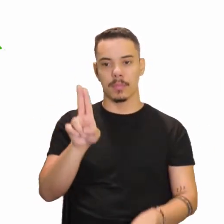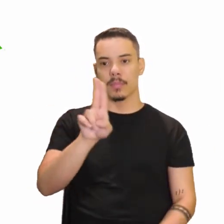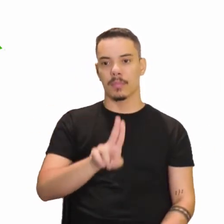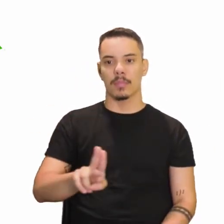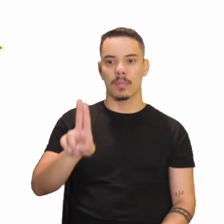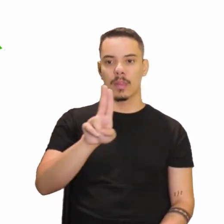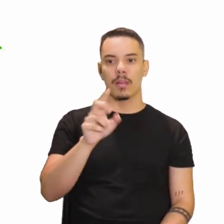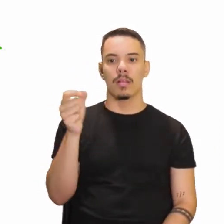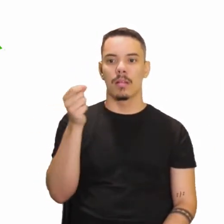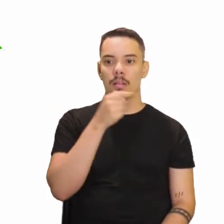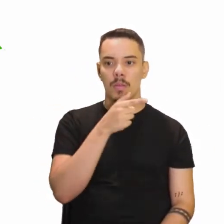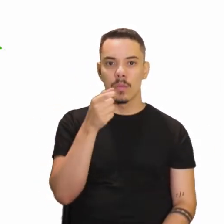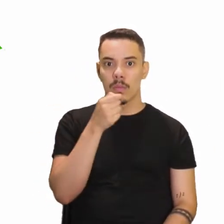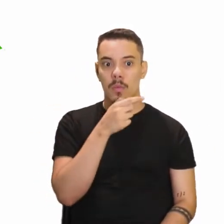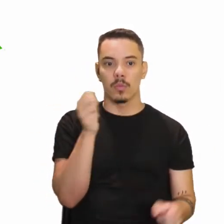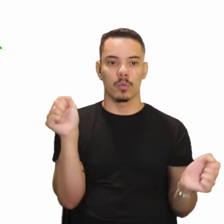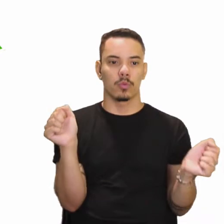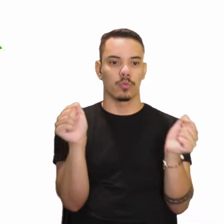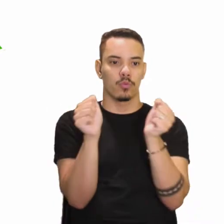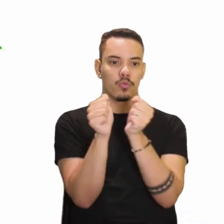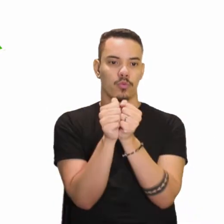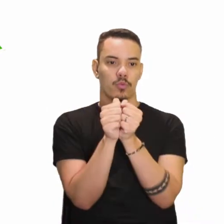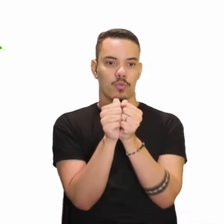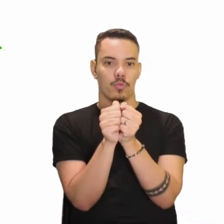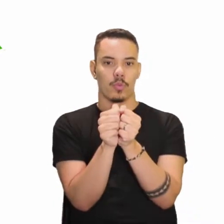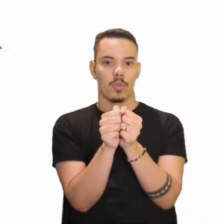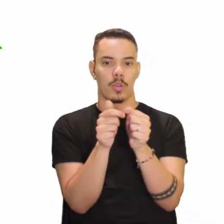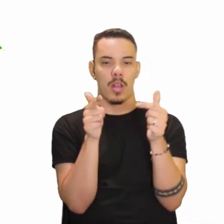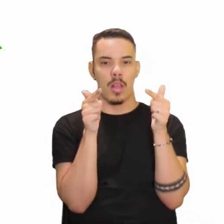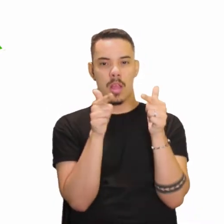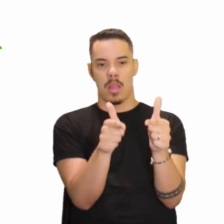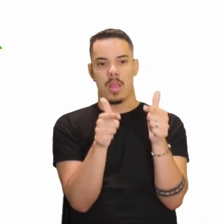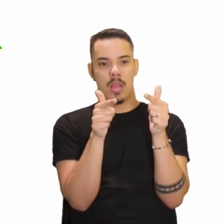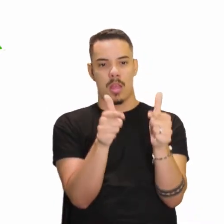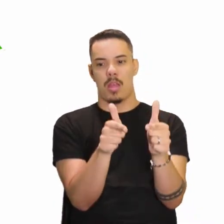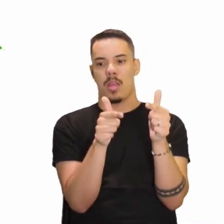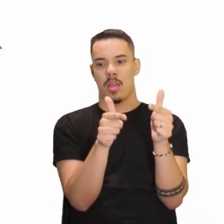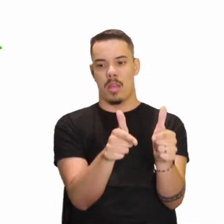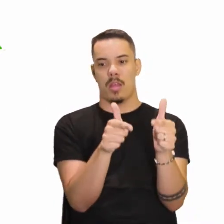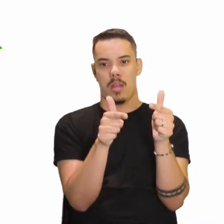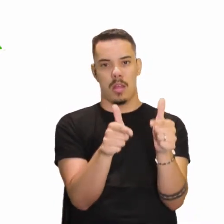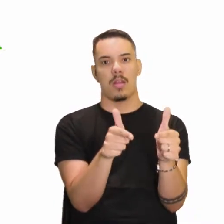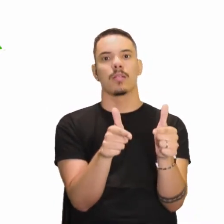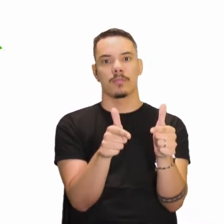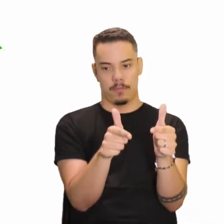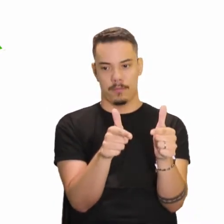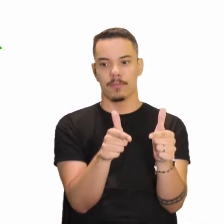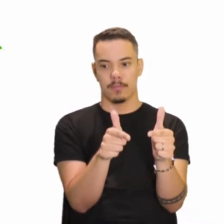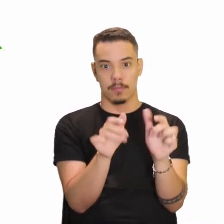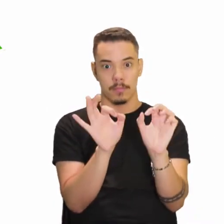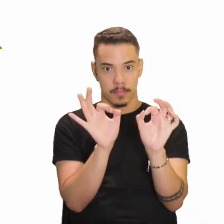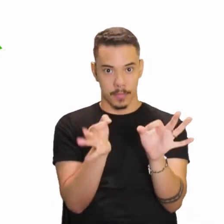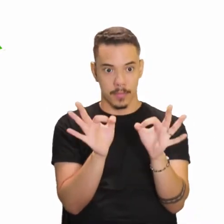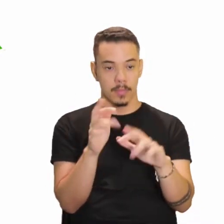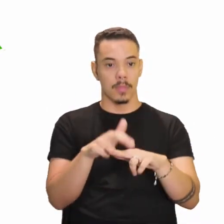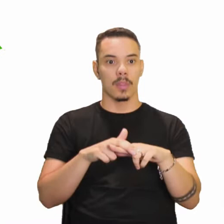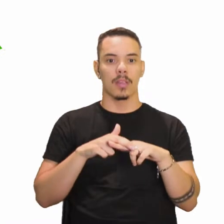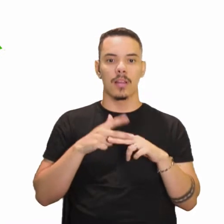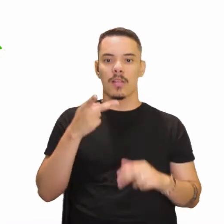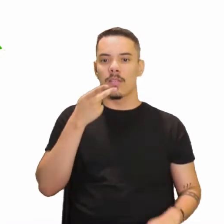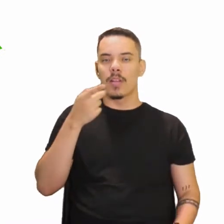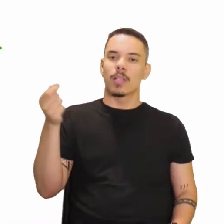utilizam o mesmo tempo em que critica tá certo ele